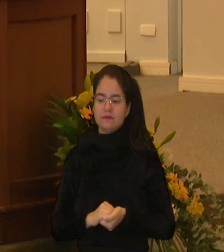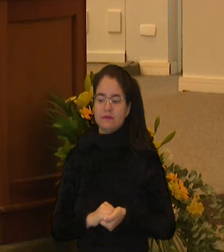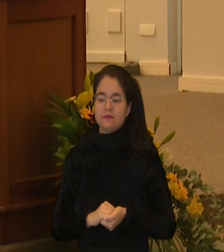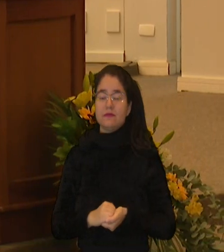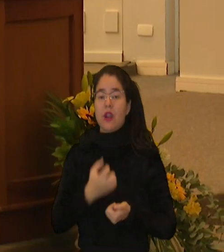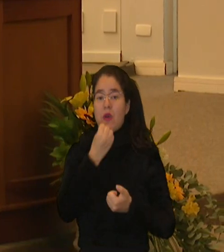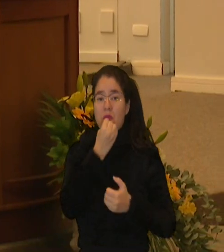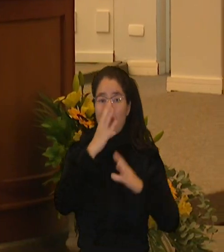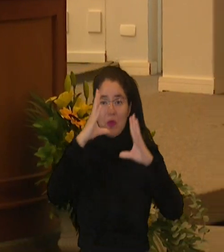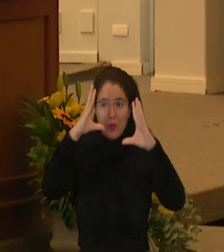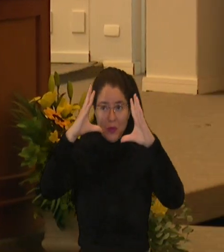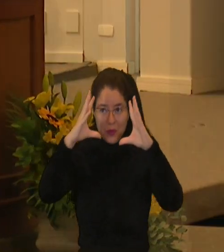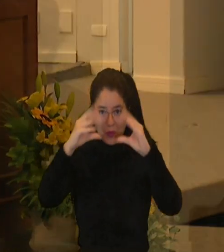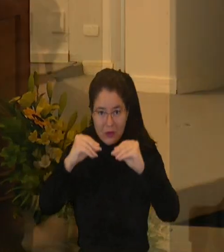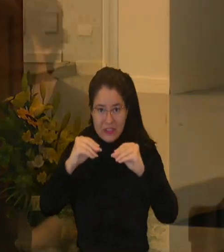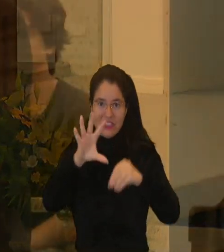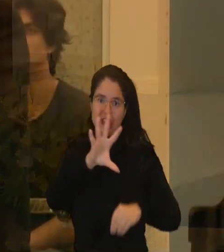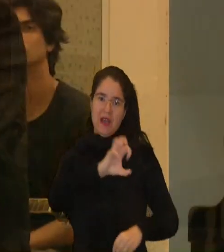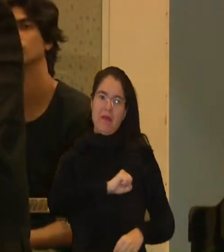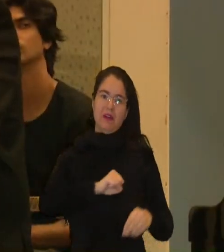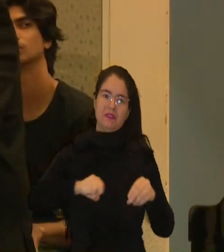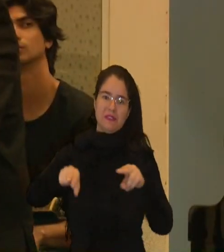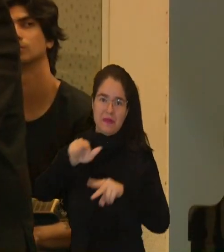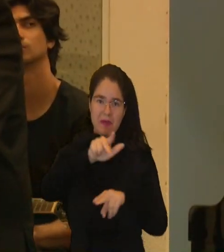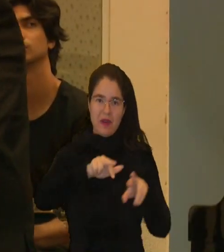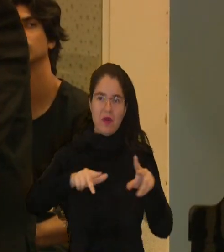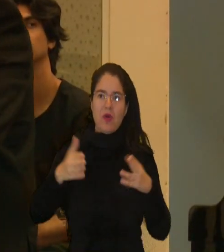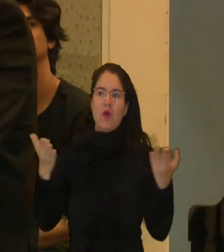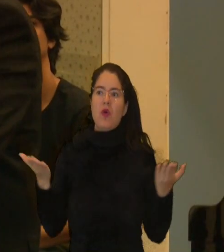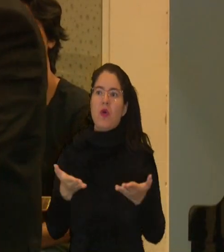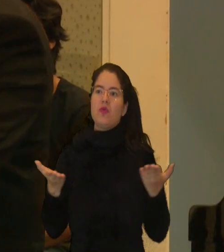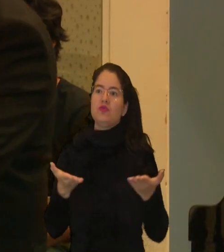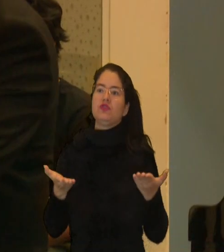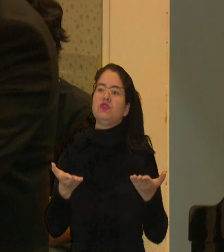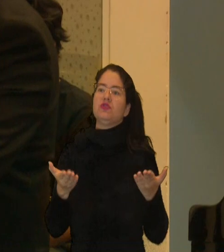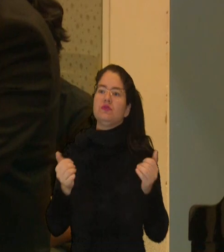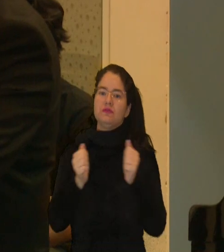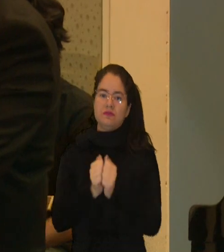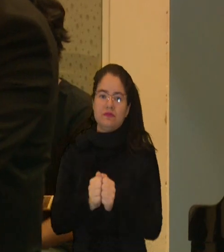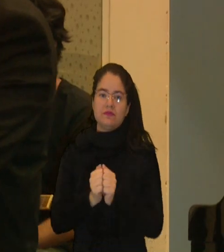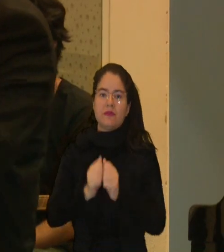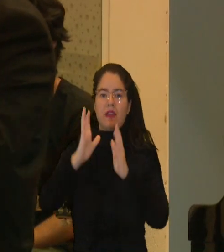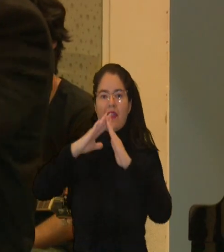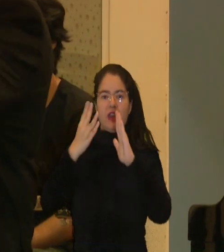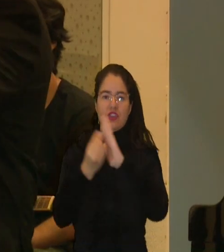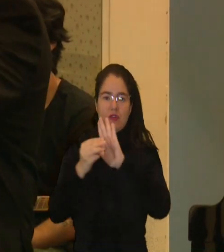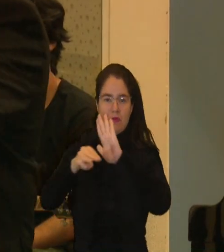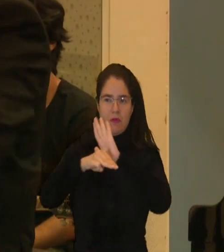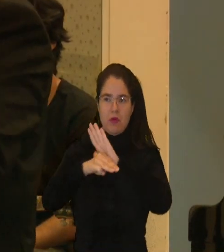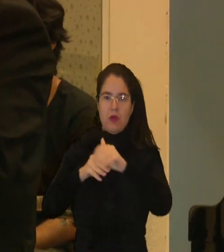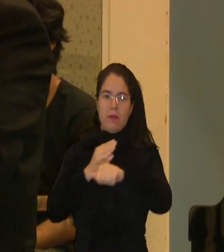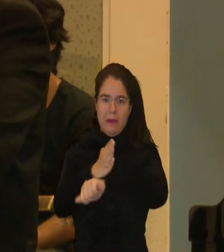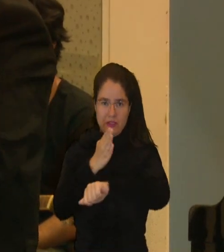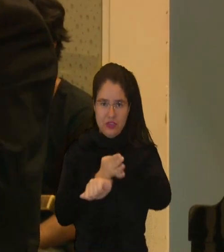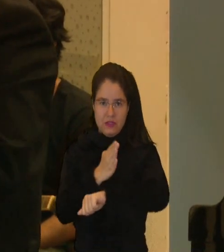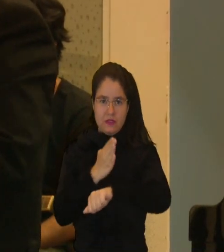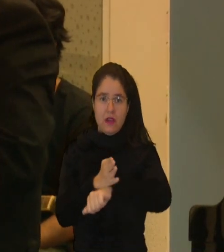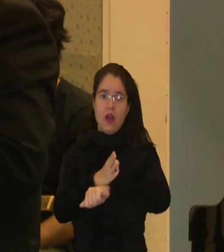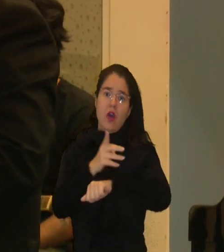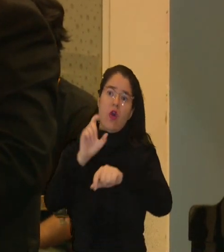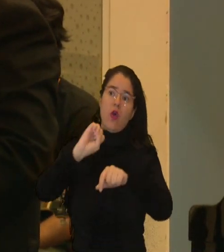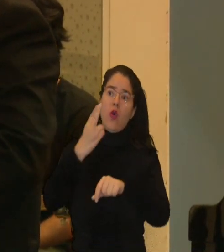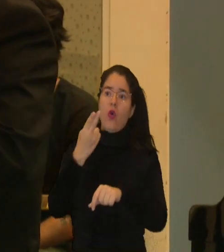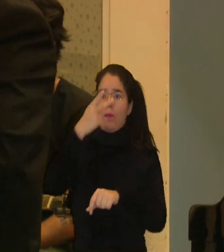Muito boa noite, meus amados irmãos que se encontram aqui no nosso templo, Igreja Memorial Batista, você que está em